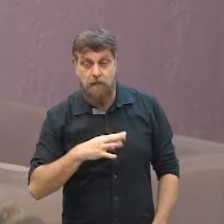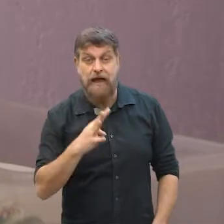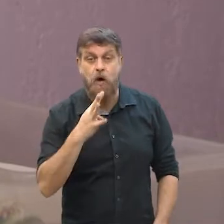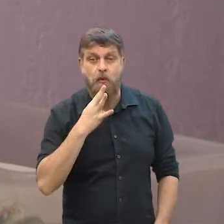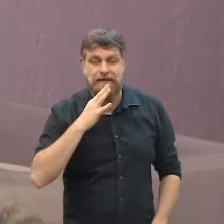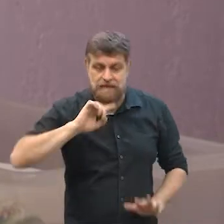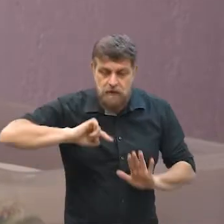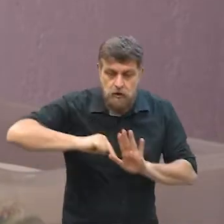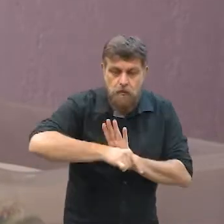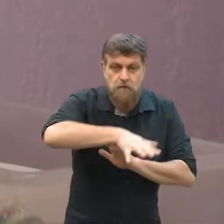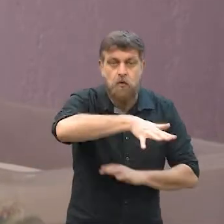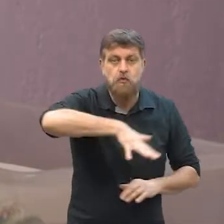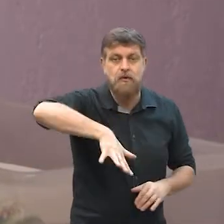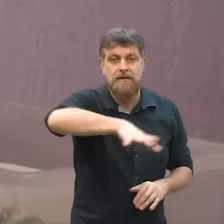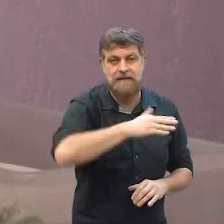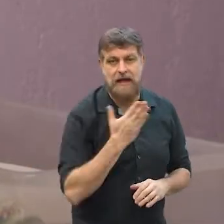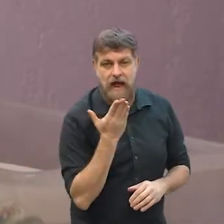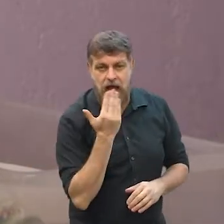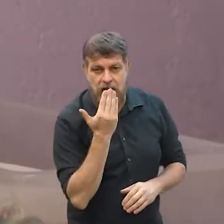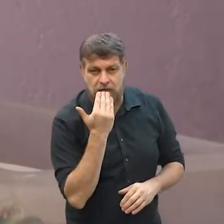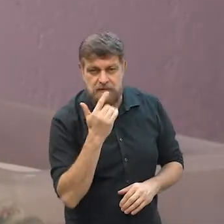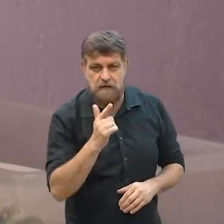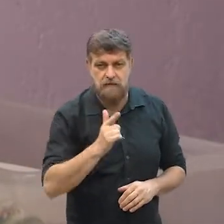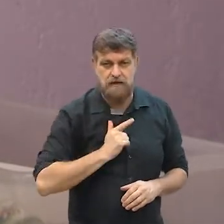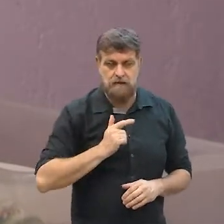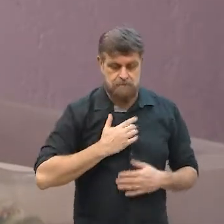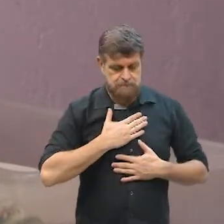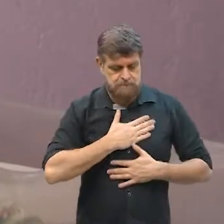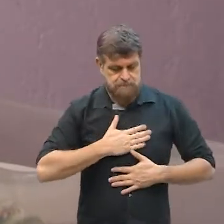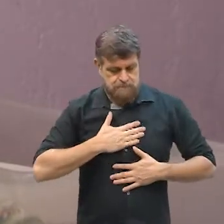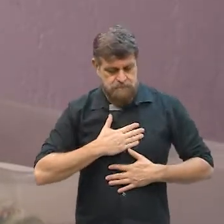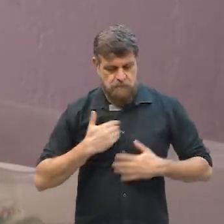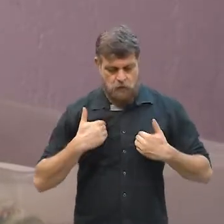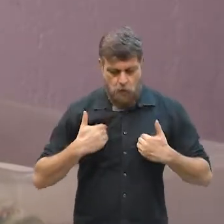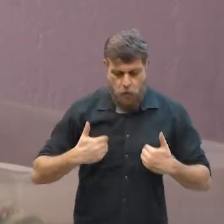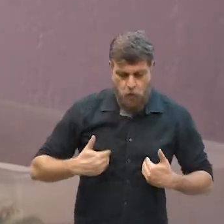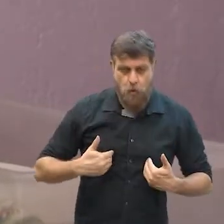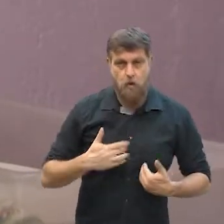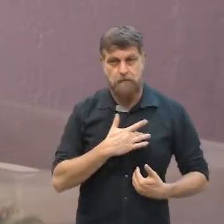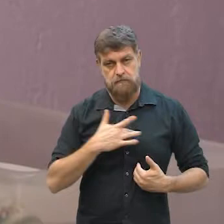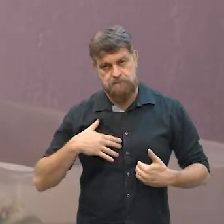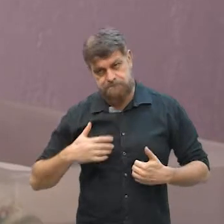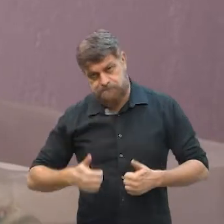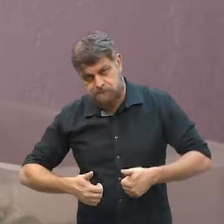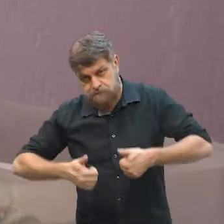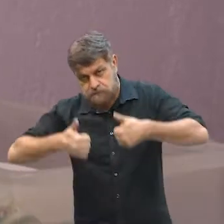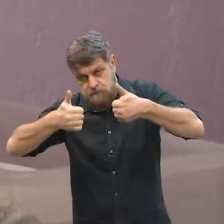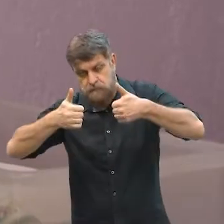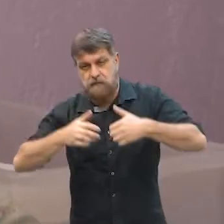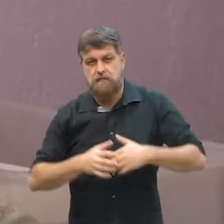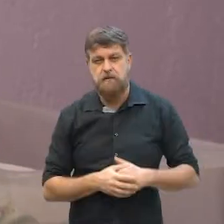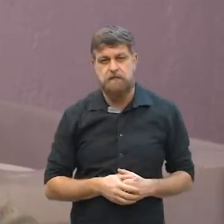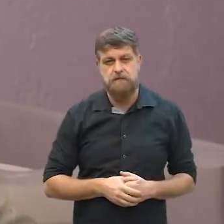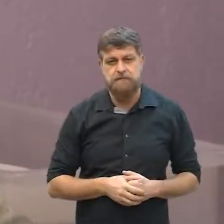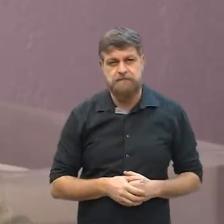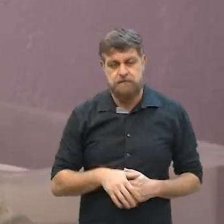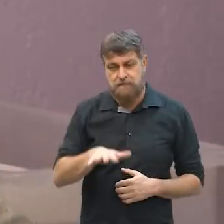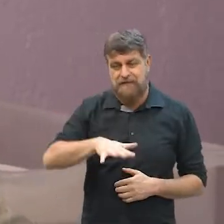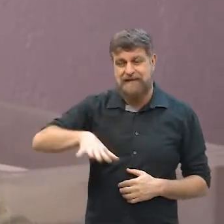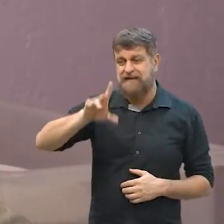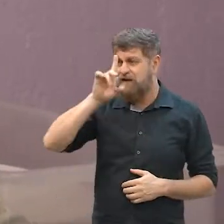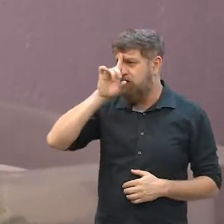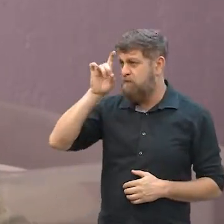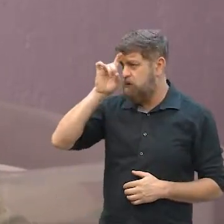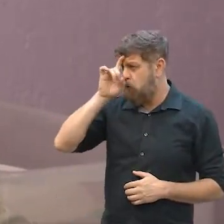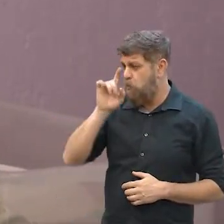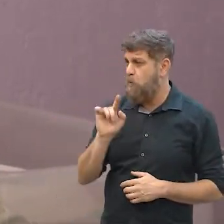sobre a área da alimentação para ter um bem-estar ali físico, saudável. Numa área hospitalar,